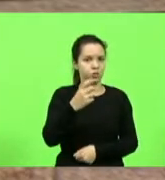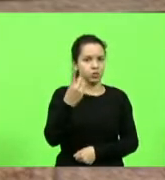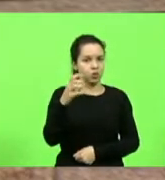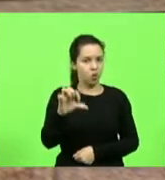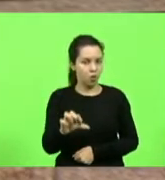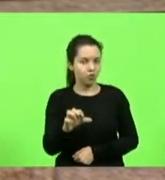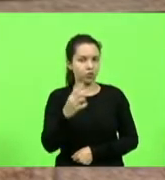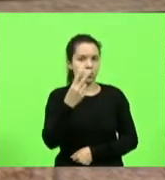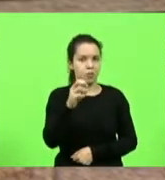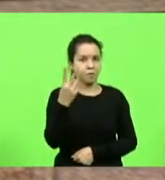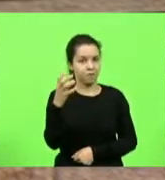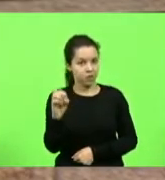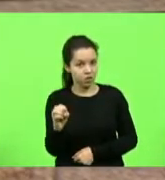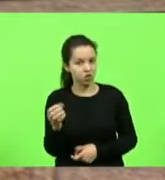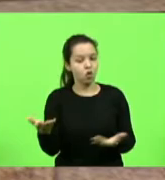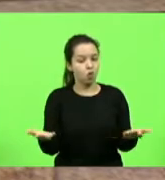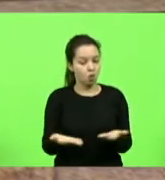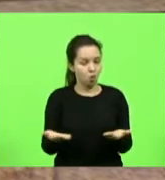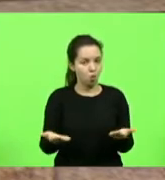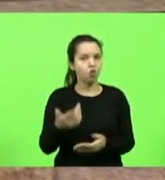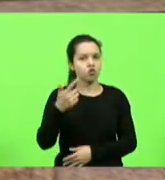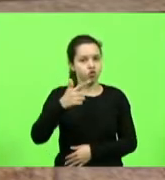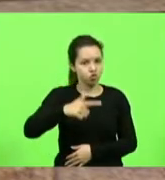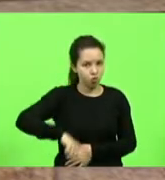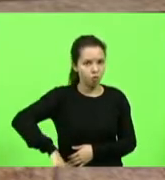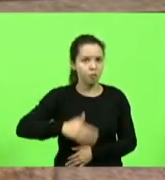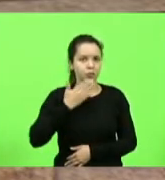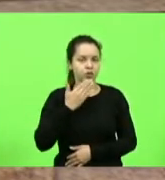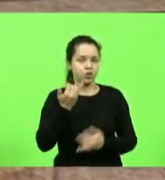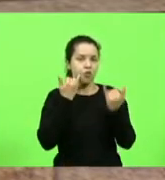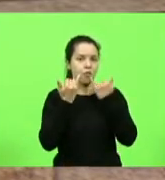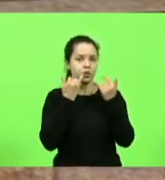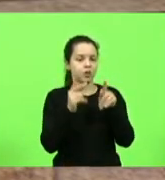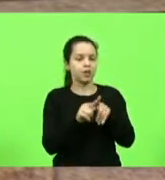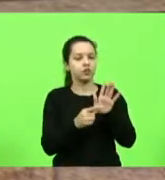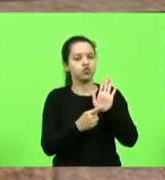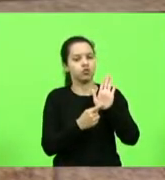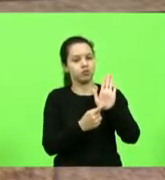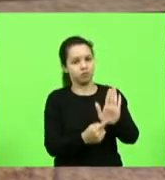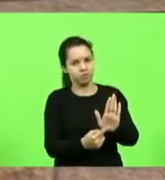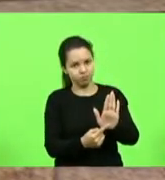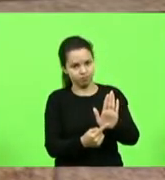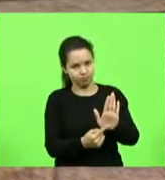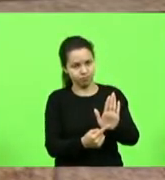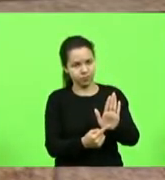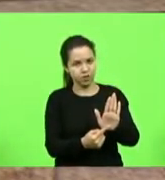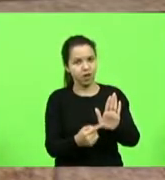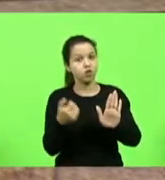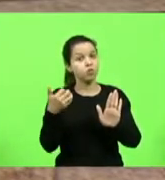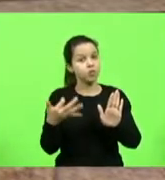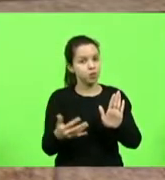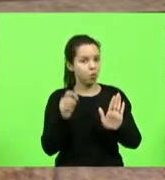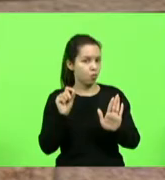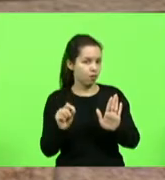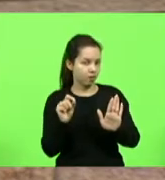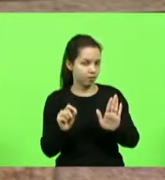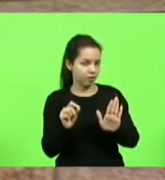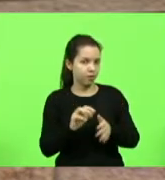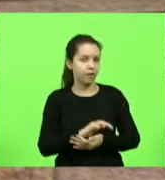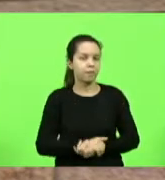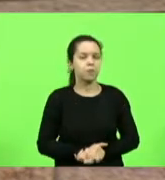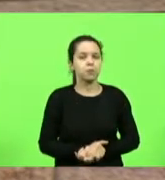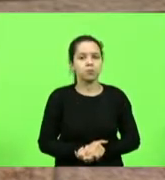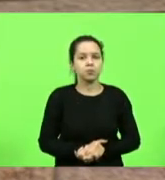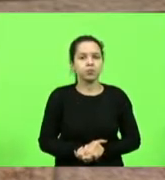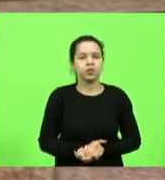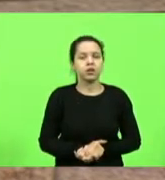2020, e agora, hoje, está saindo mais um pedido de informação e uma indicação de dentro do meu gabinete ali, que diz respeito aos geradores